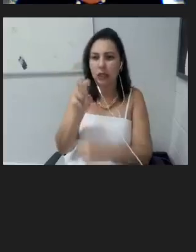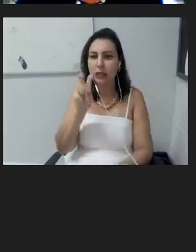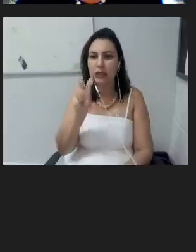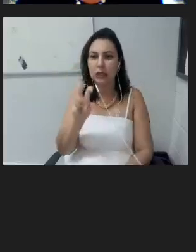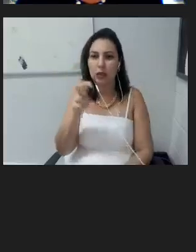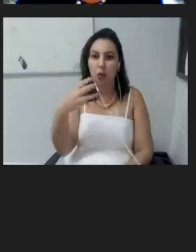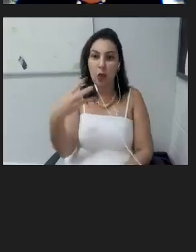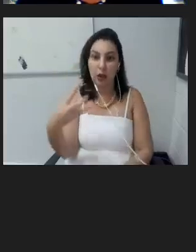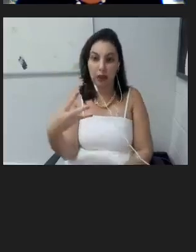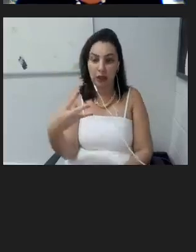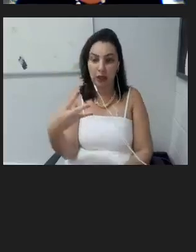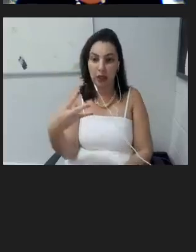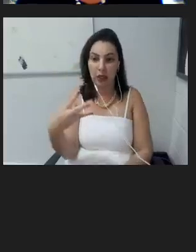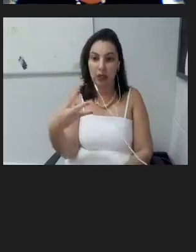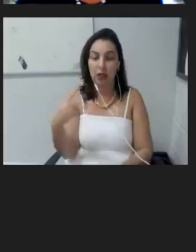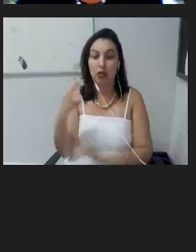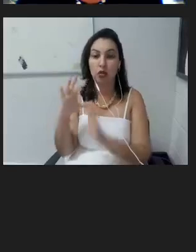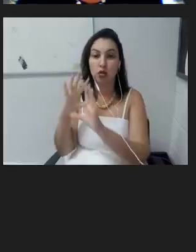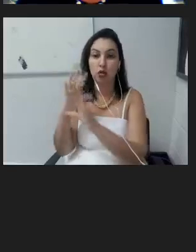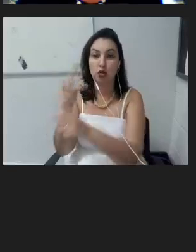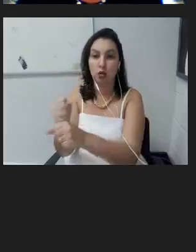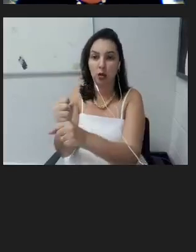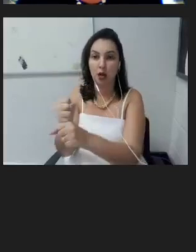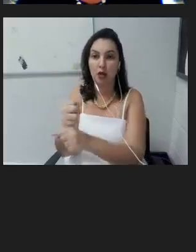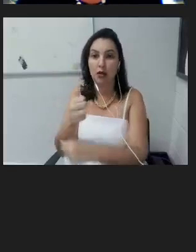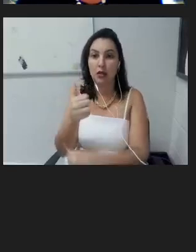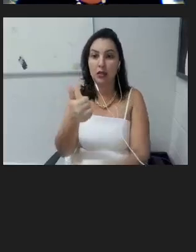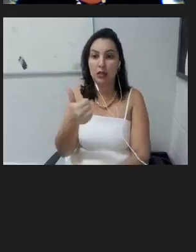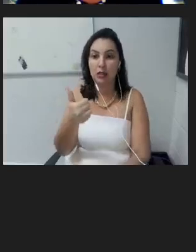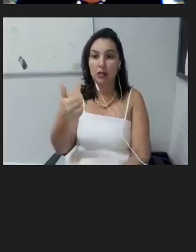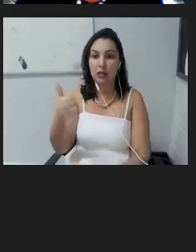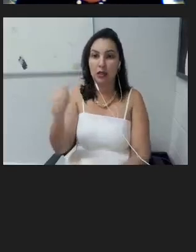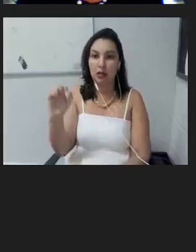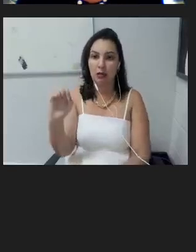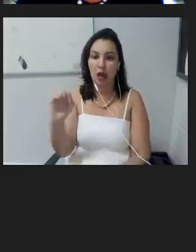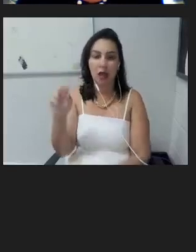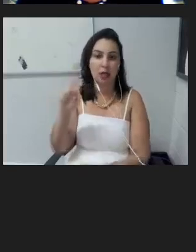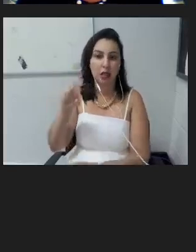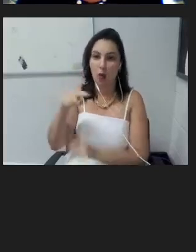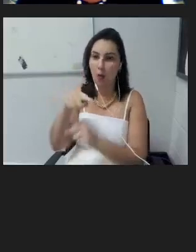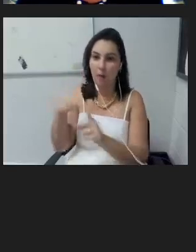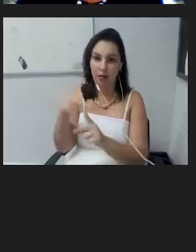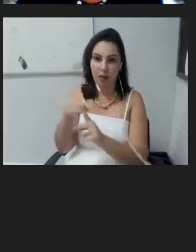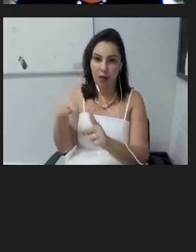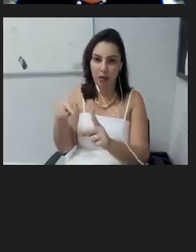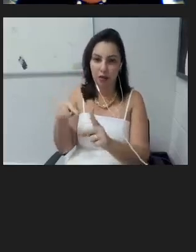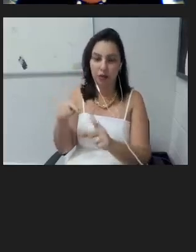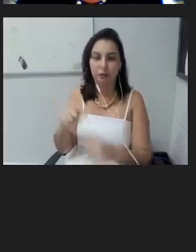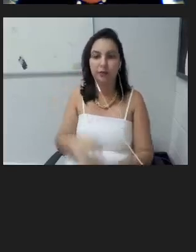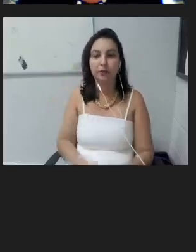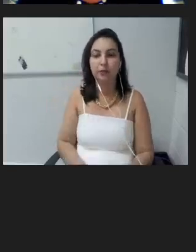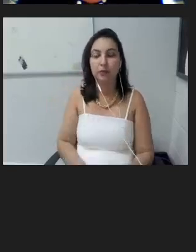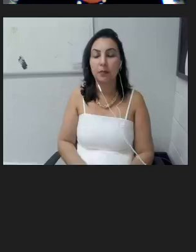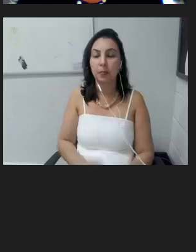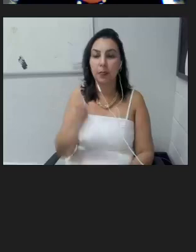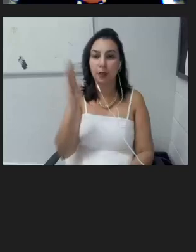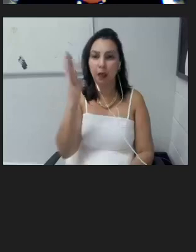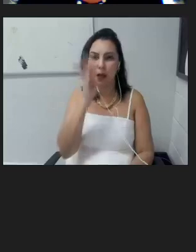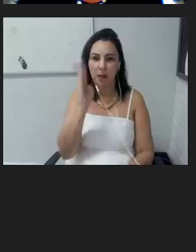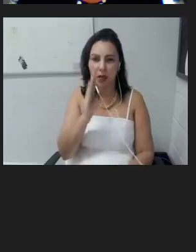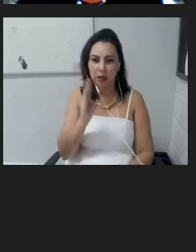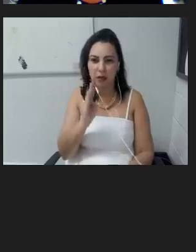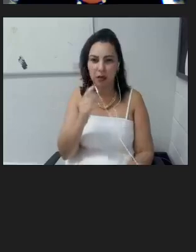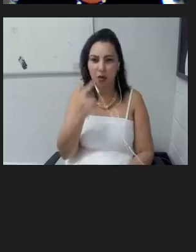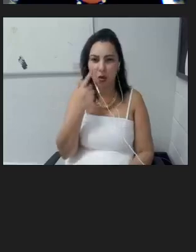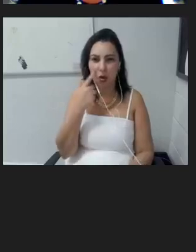de 110, não chega nem à metade. O Brasil só está à frente de África do Sul, Reino Unido,